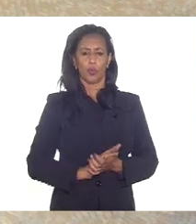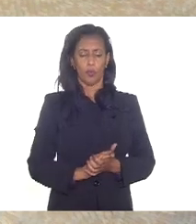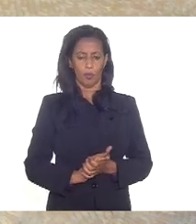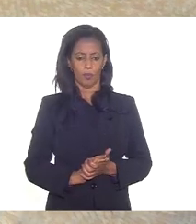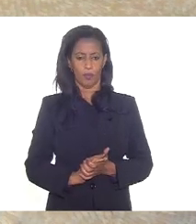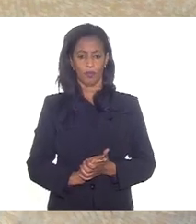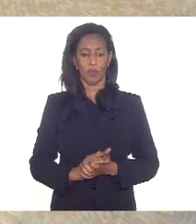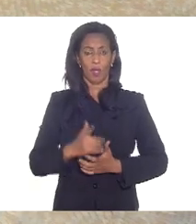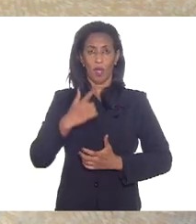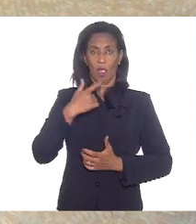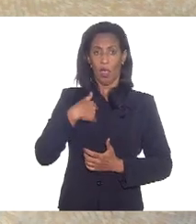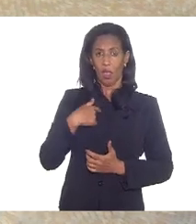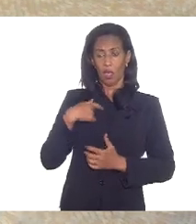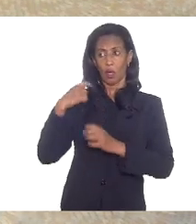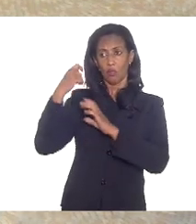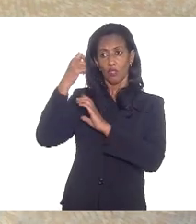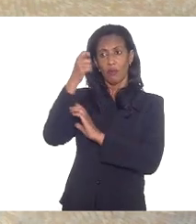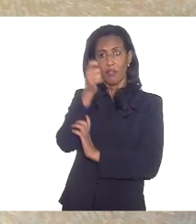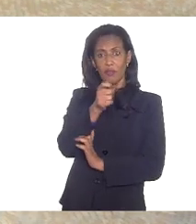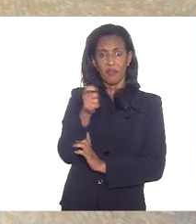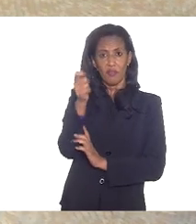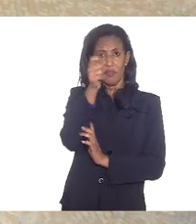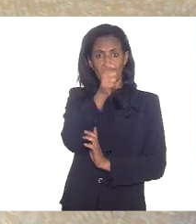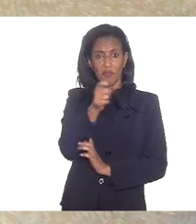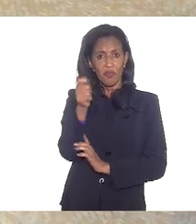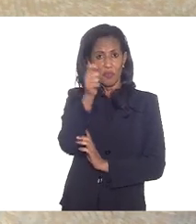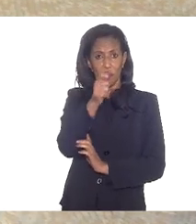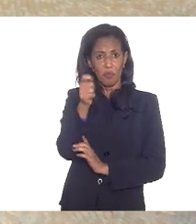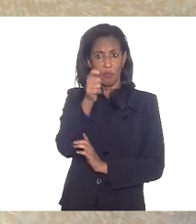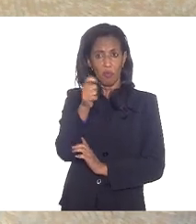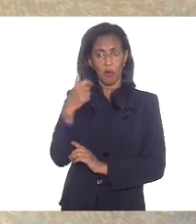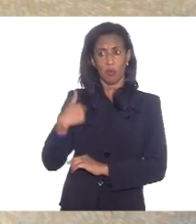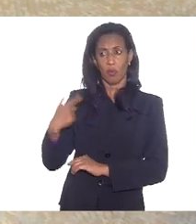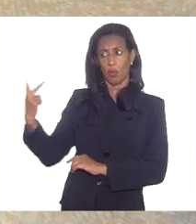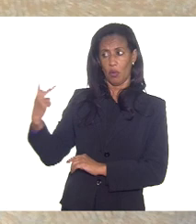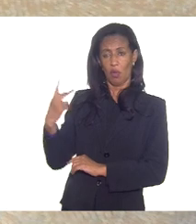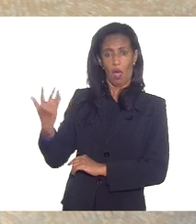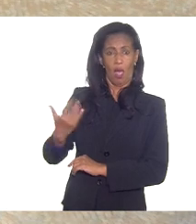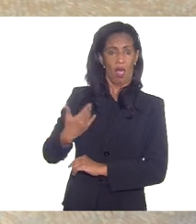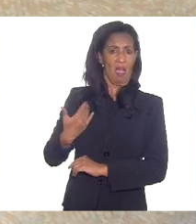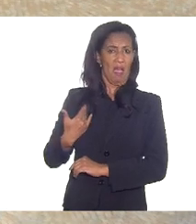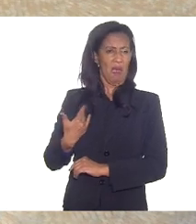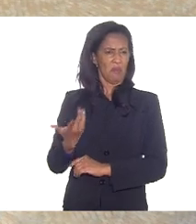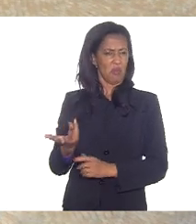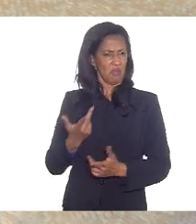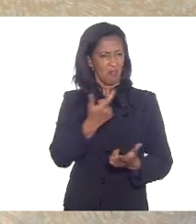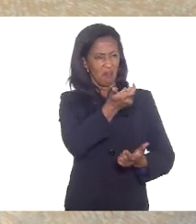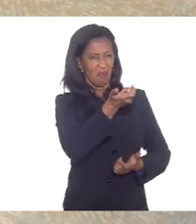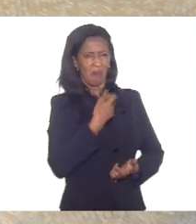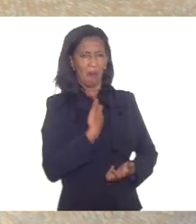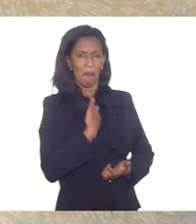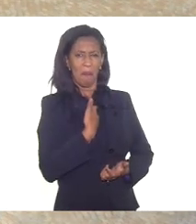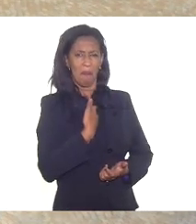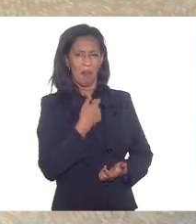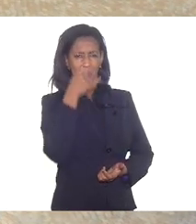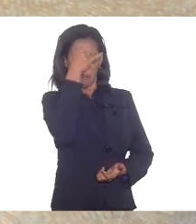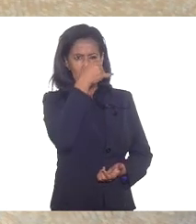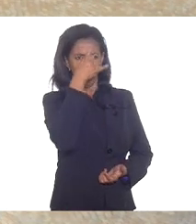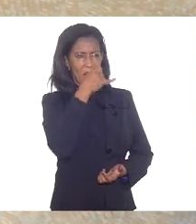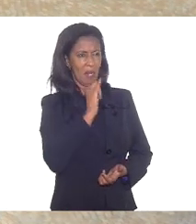sentiu incomodado, ele que se mude, pô. Que bobalhão, idiota é ele. Não vamos tratar de bobalhão, idiota, não. Não,